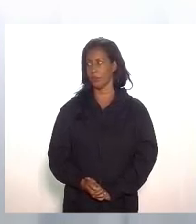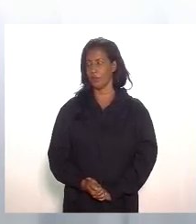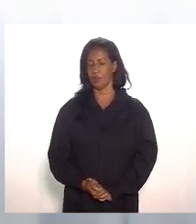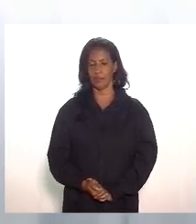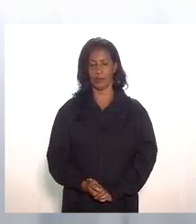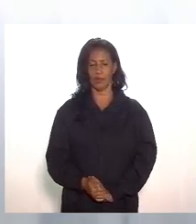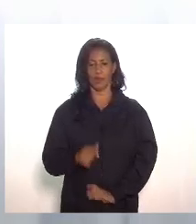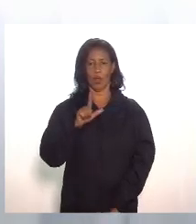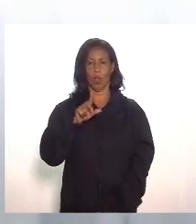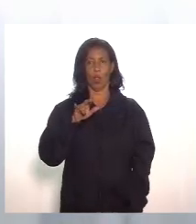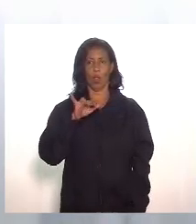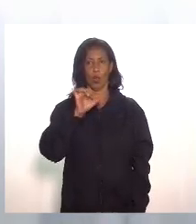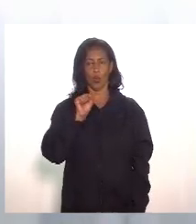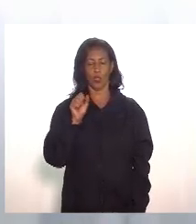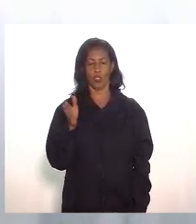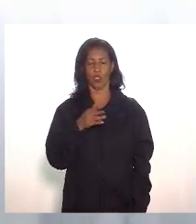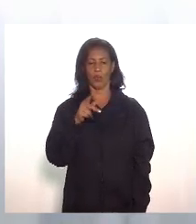Luiz Paulo.